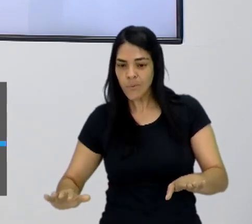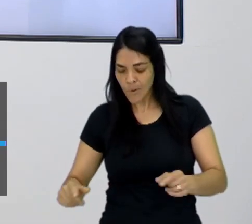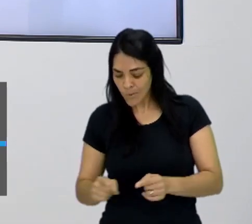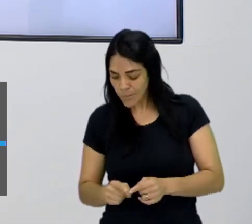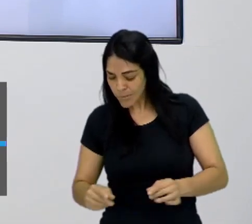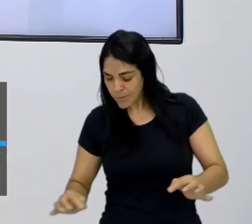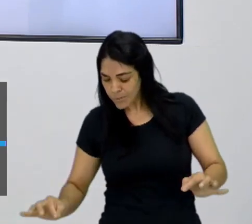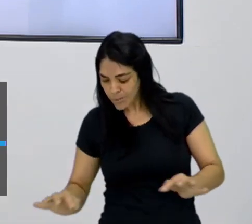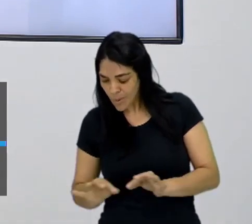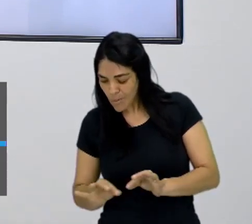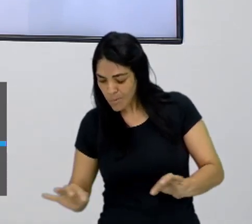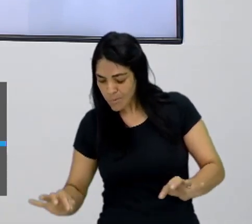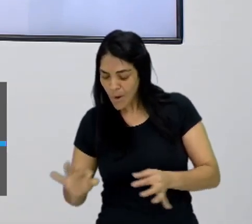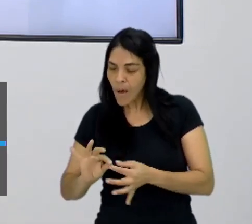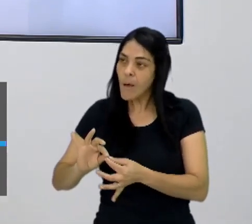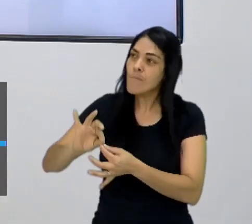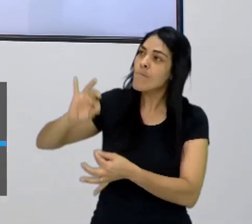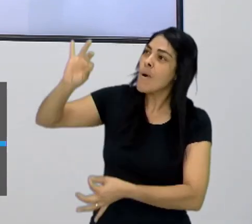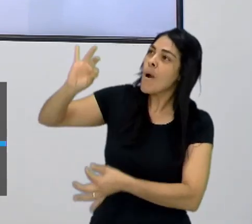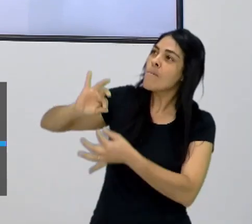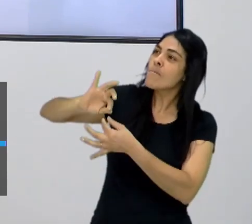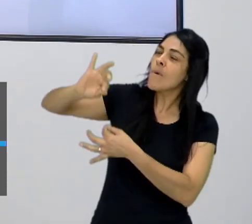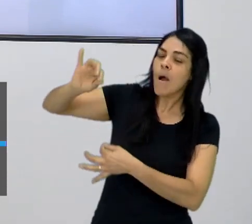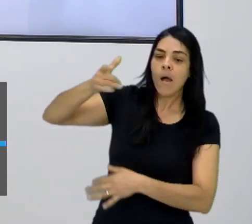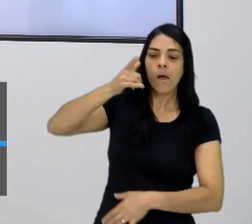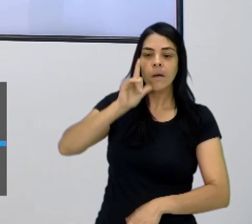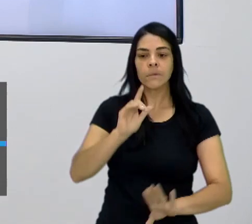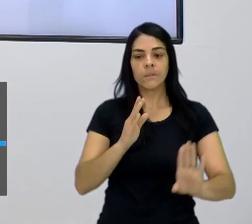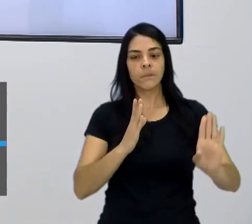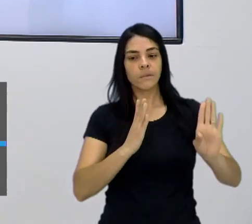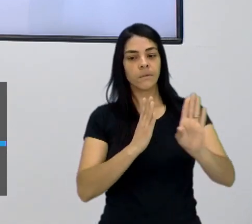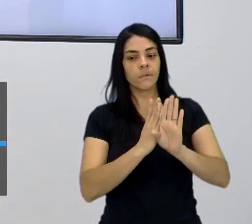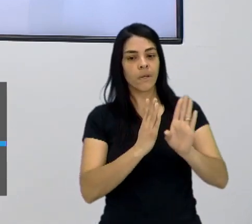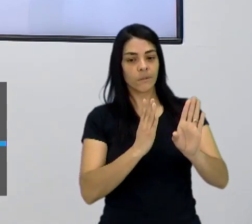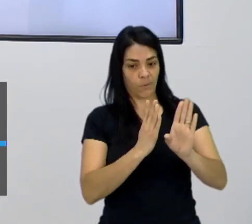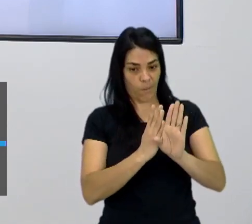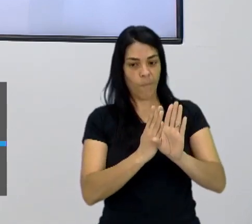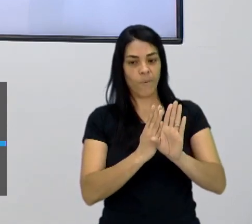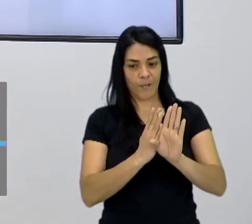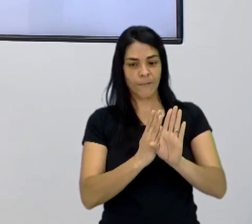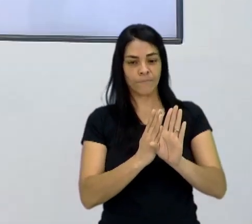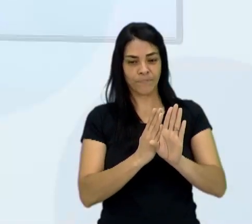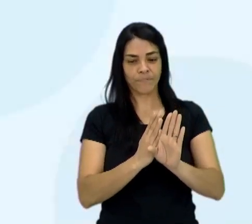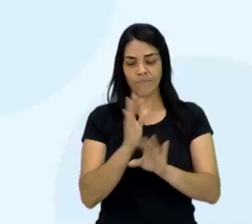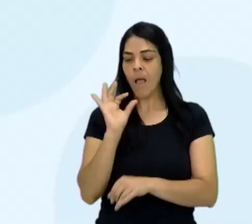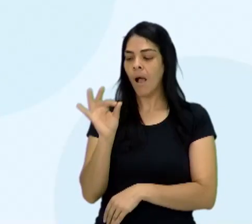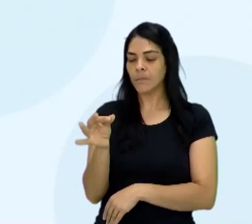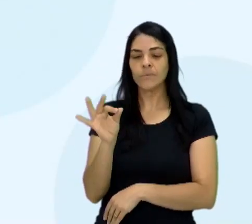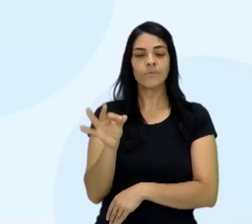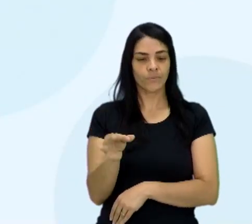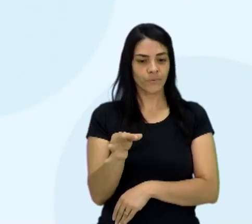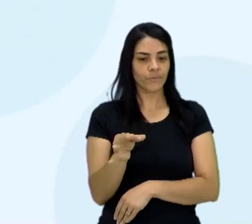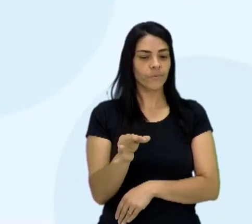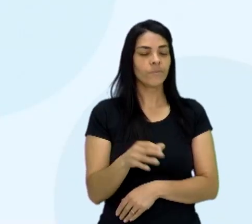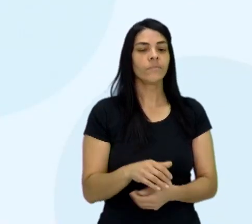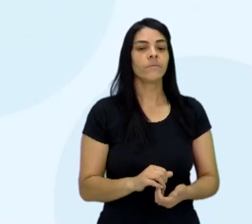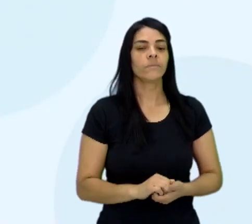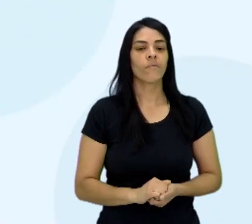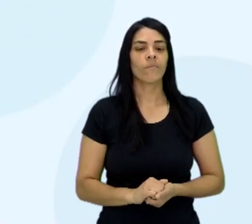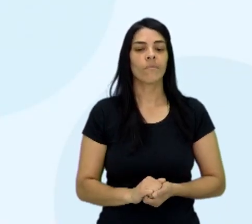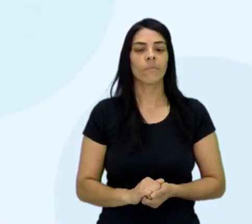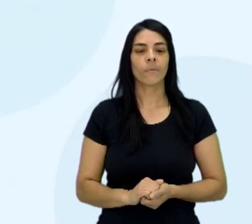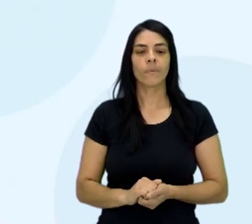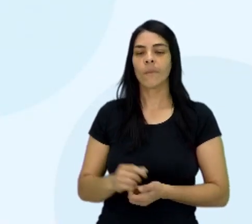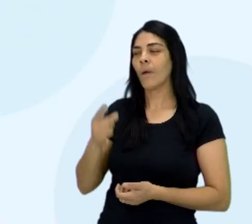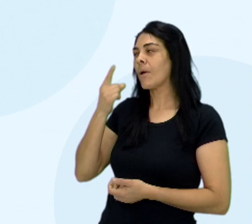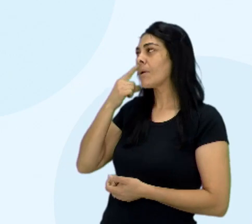e proporcionalidade, ele descobriu aí a altura e, pasmem vocês, ele acertou, tá bom? E aí, isso